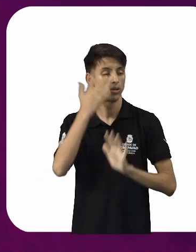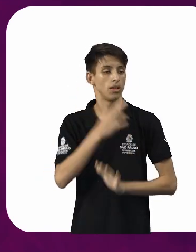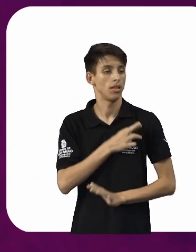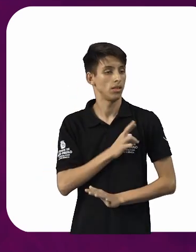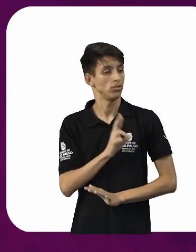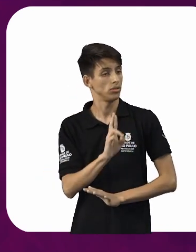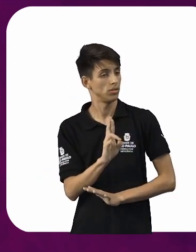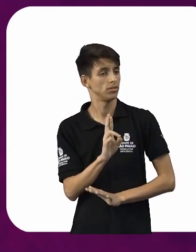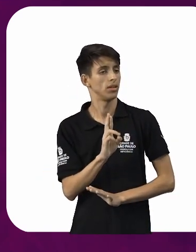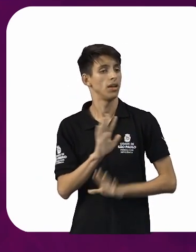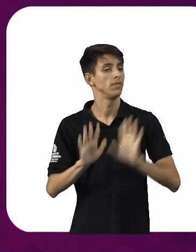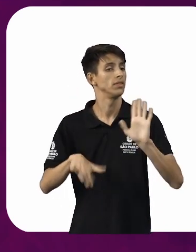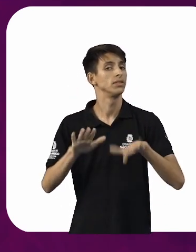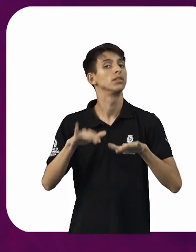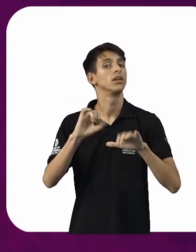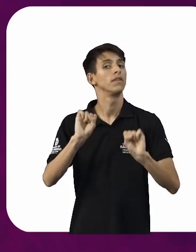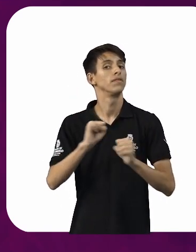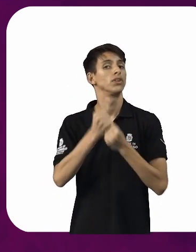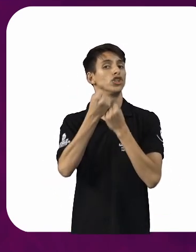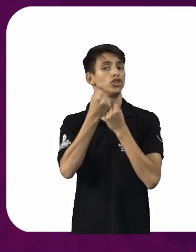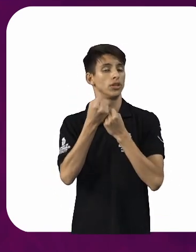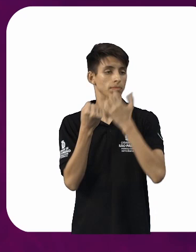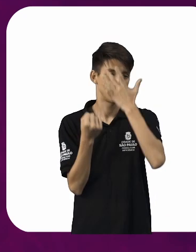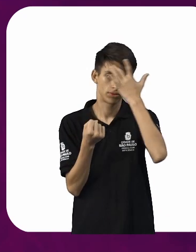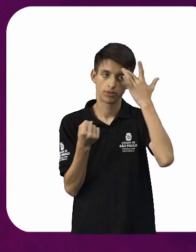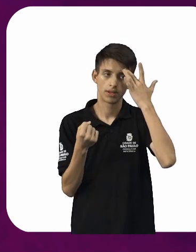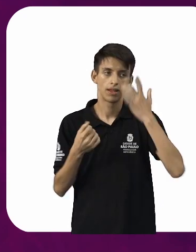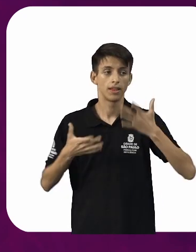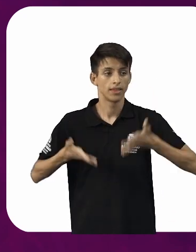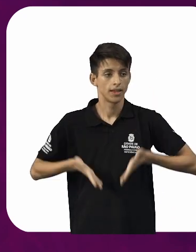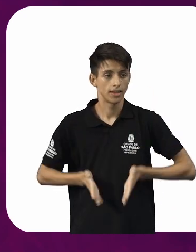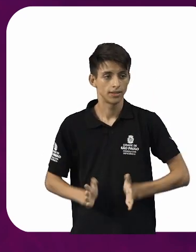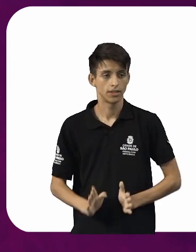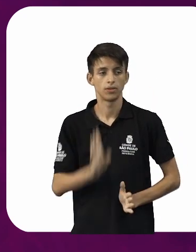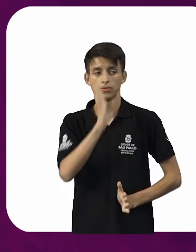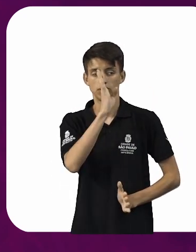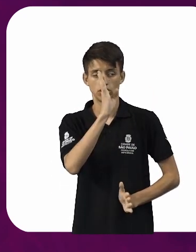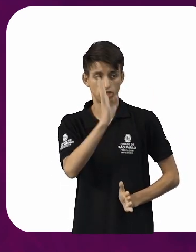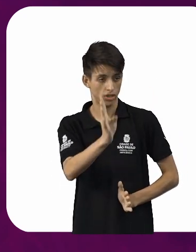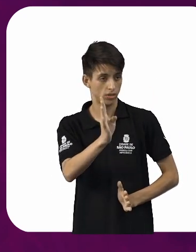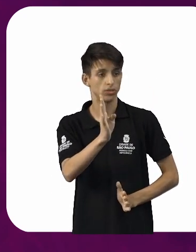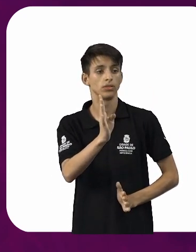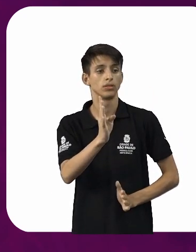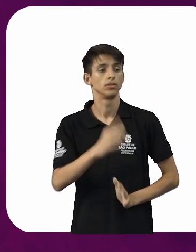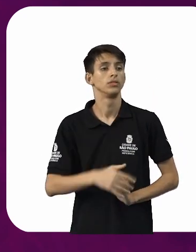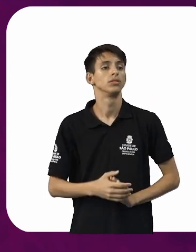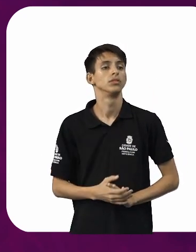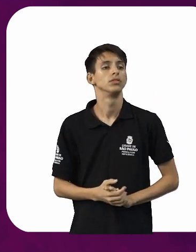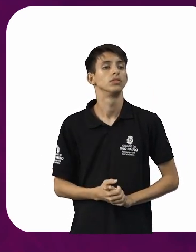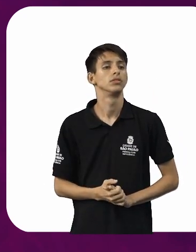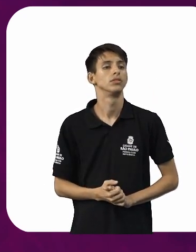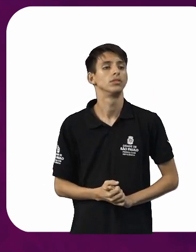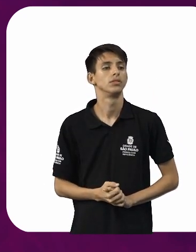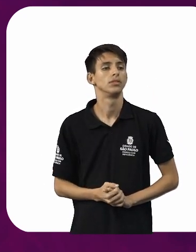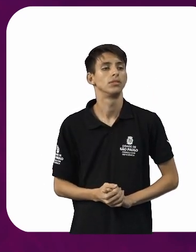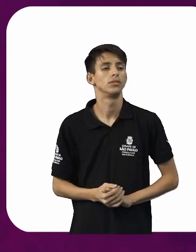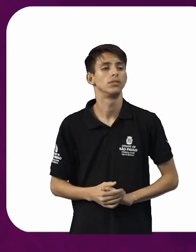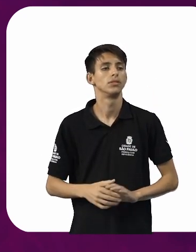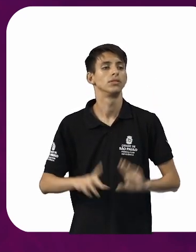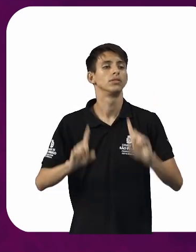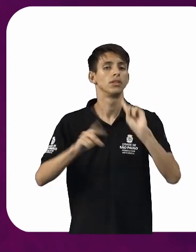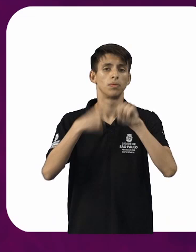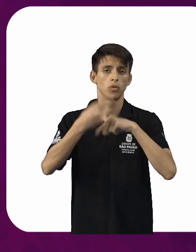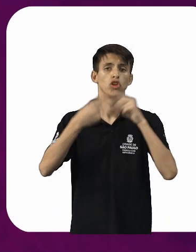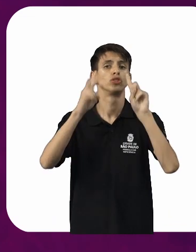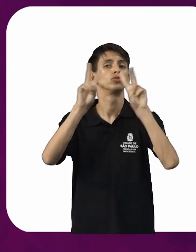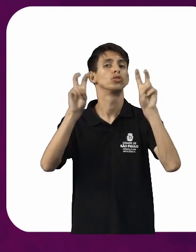reacionária parece que defende que as pessoas nasceriam heterossexuais e cisgênero e, de repente, fariam uma